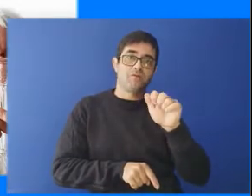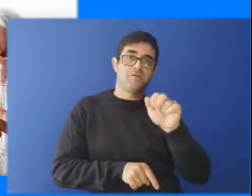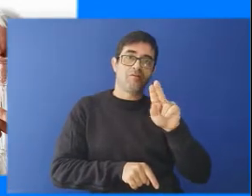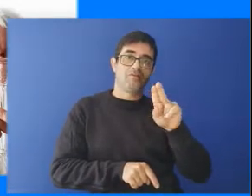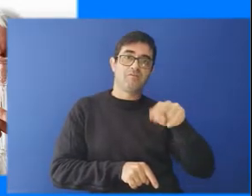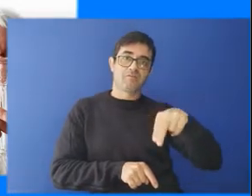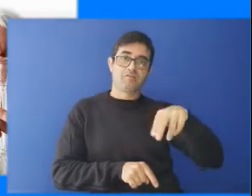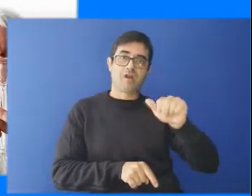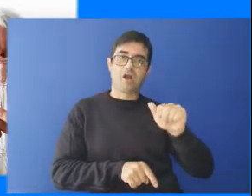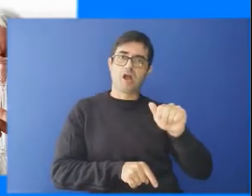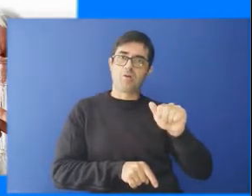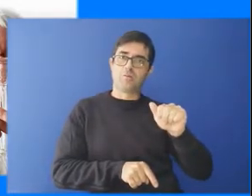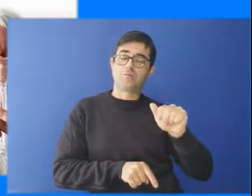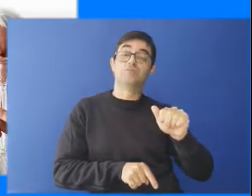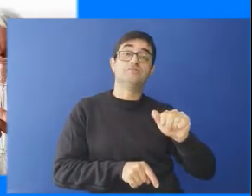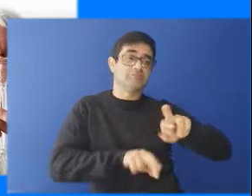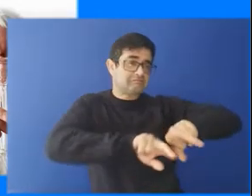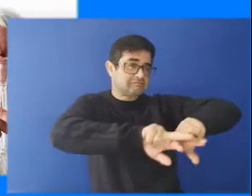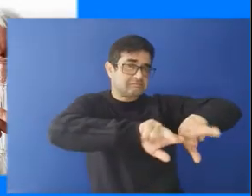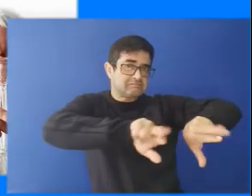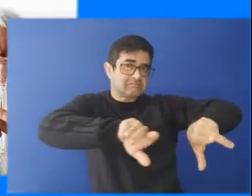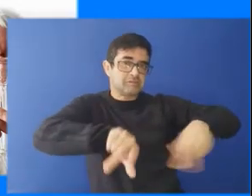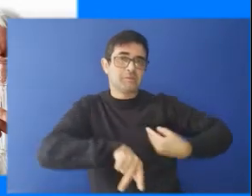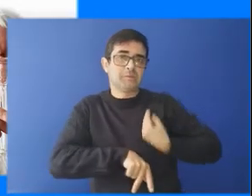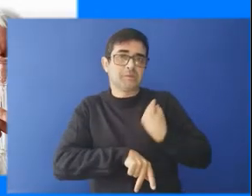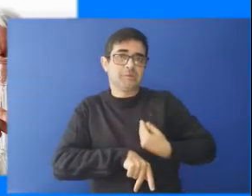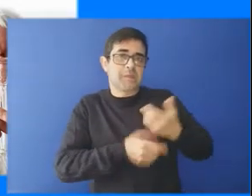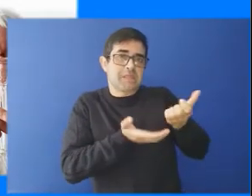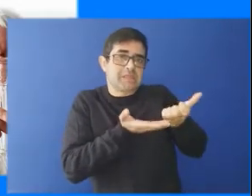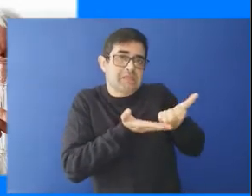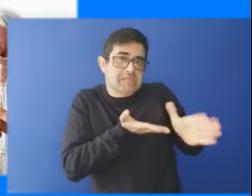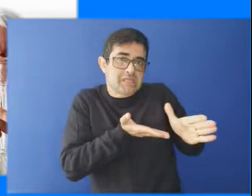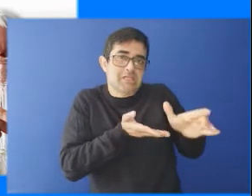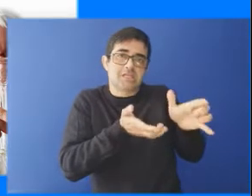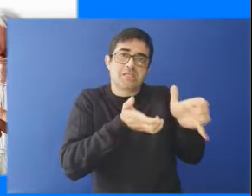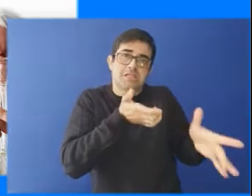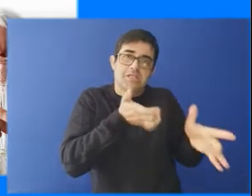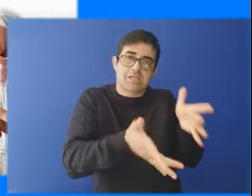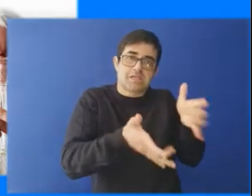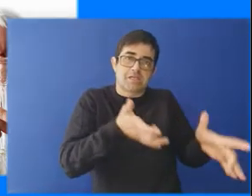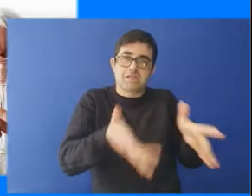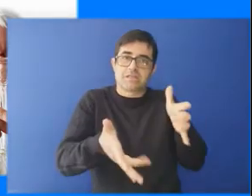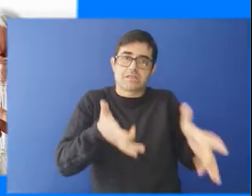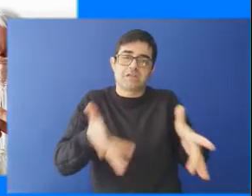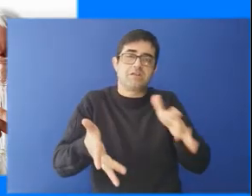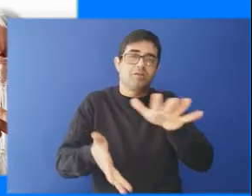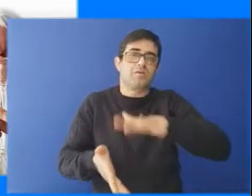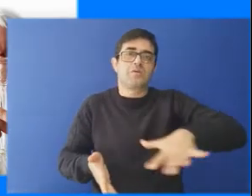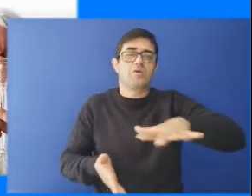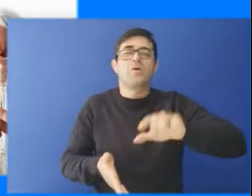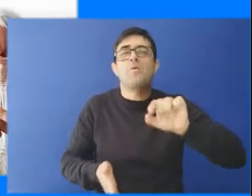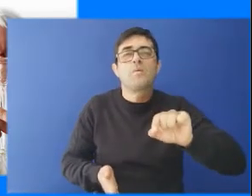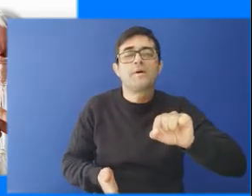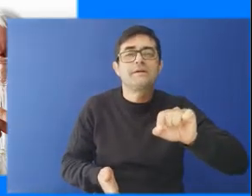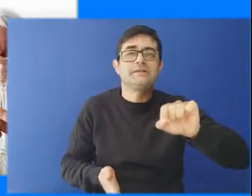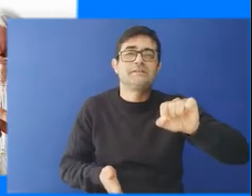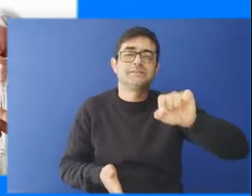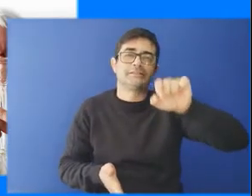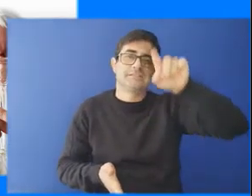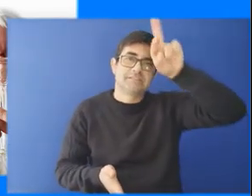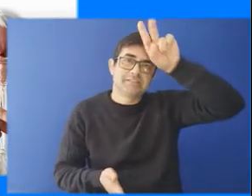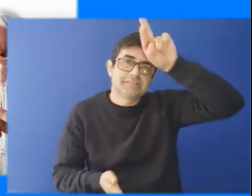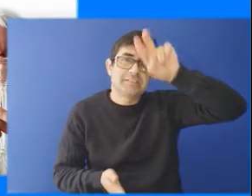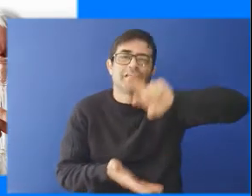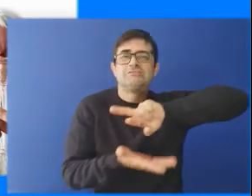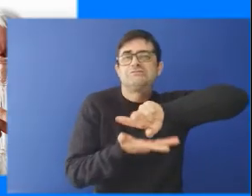não são grandes o suficientes para chamar nossa atenção, mas também não são microscópicos, né? Entre esses componentes da mesofauna, a gente